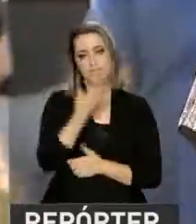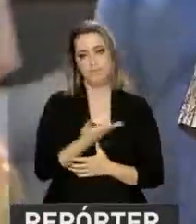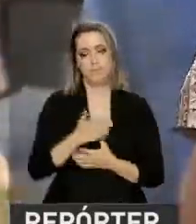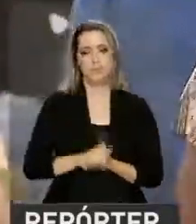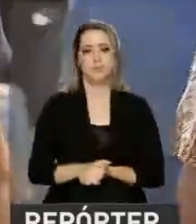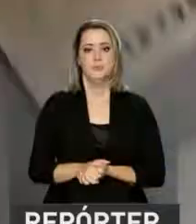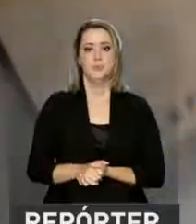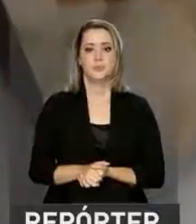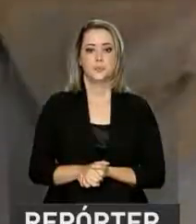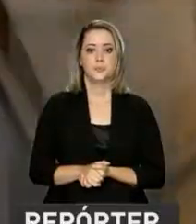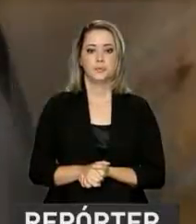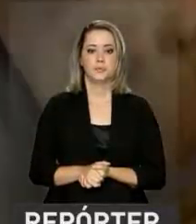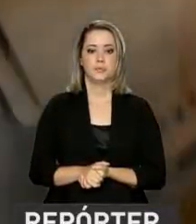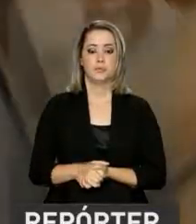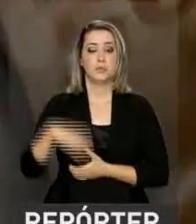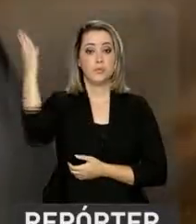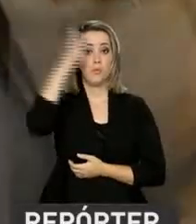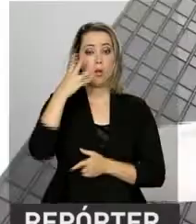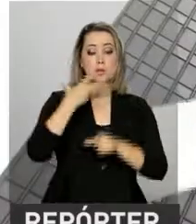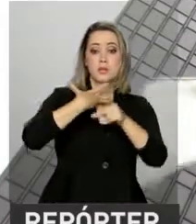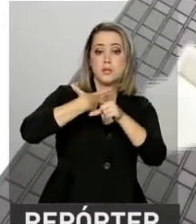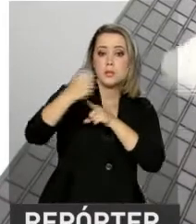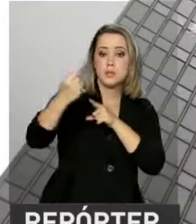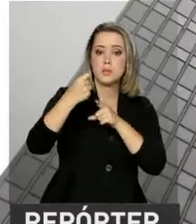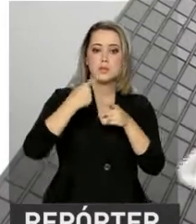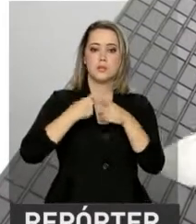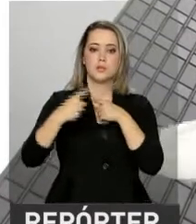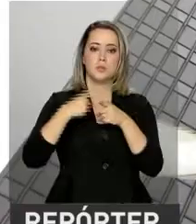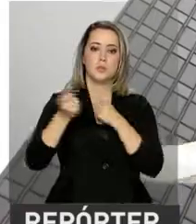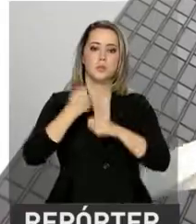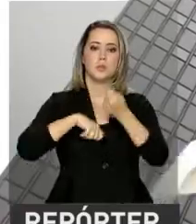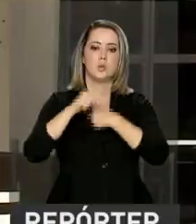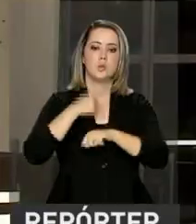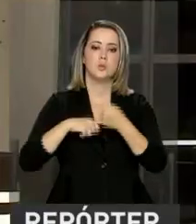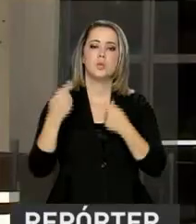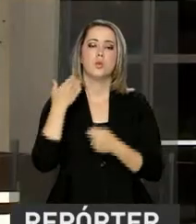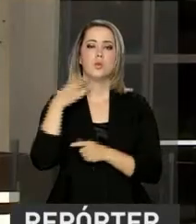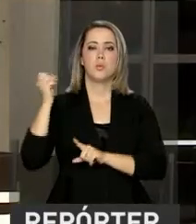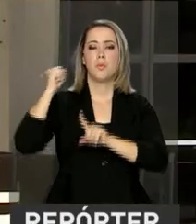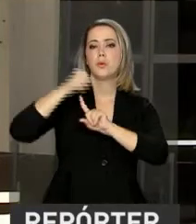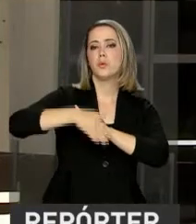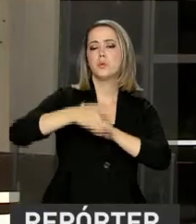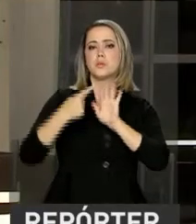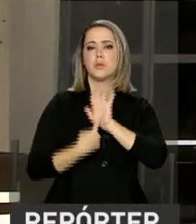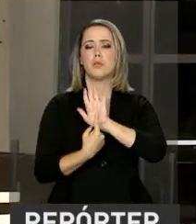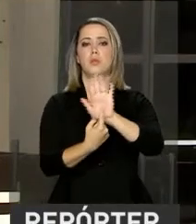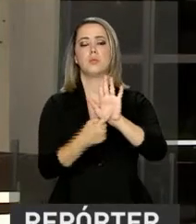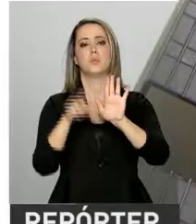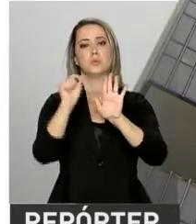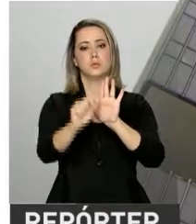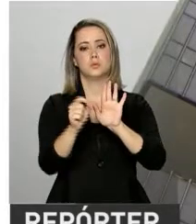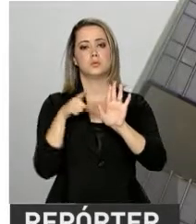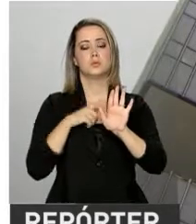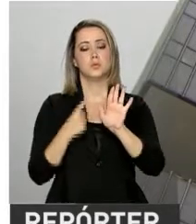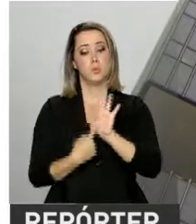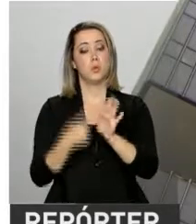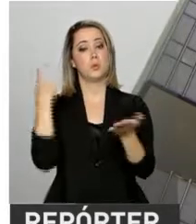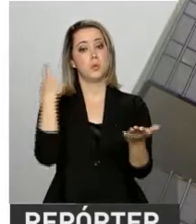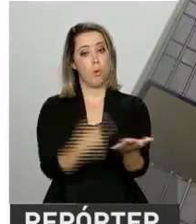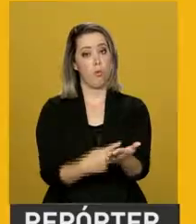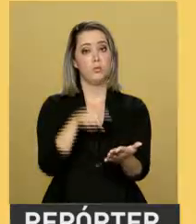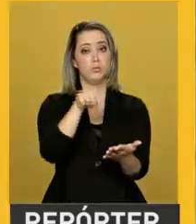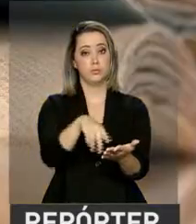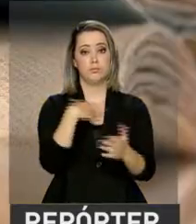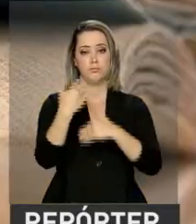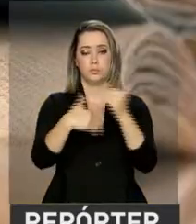O Brasil está saindo da crise e o índice de atividade econômica do Banco Central, divulgado nesta segunda-feira, confirma essa